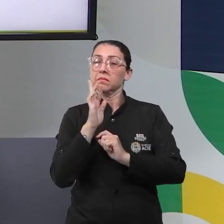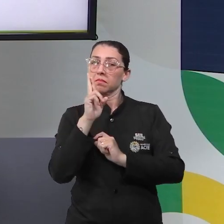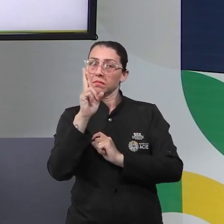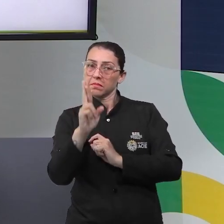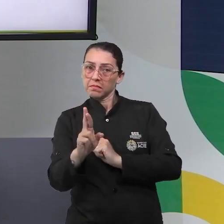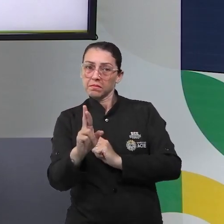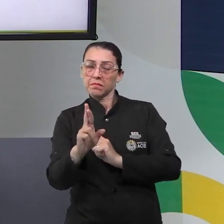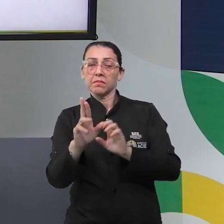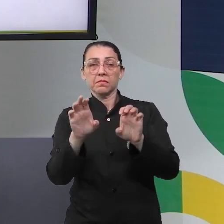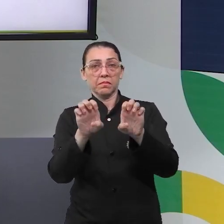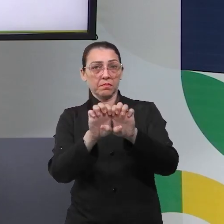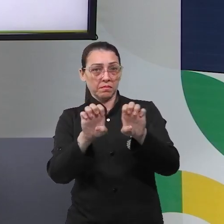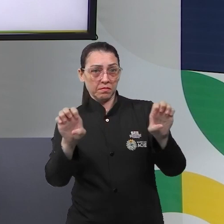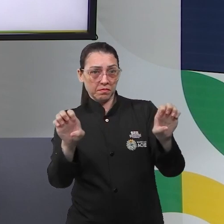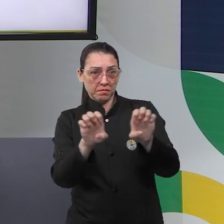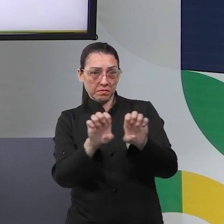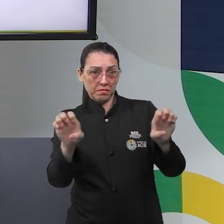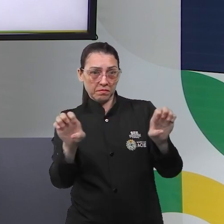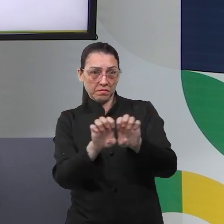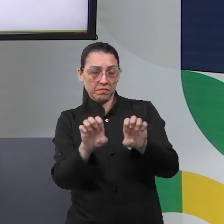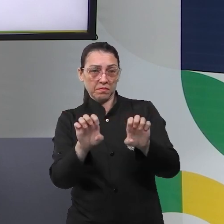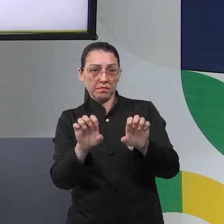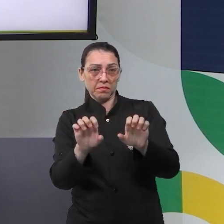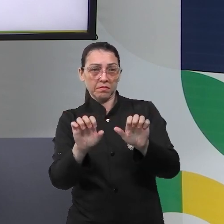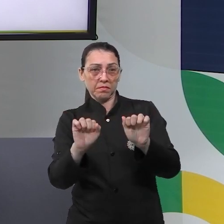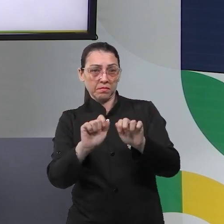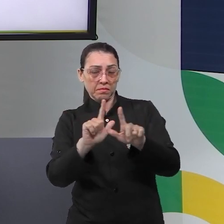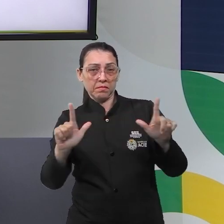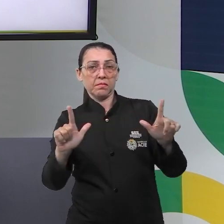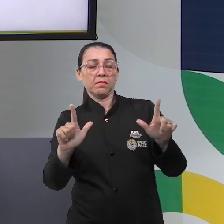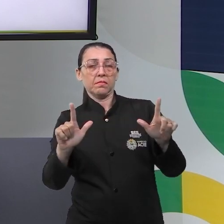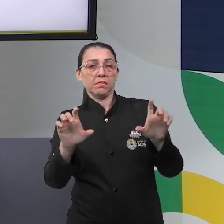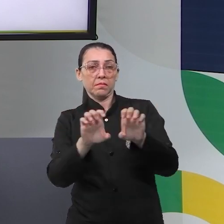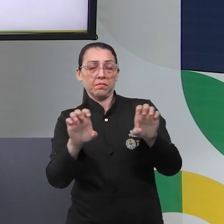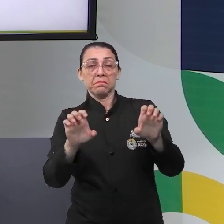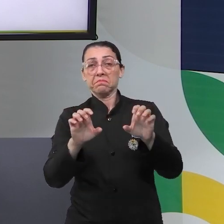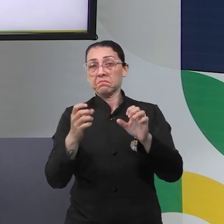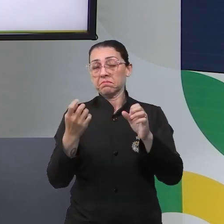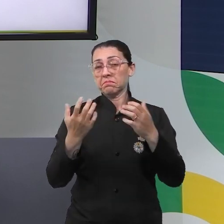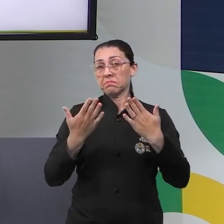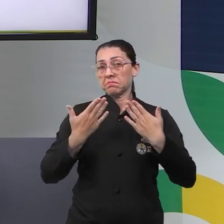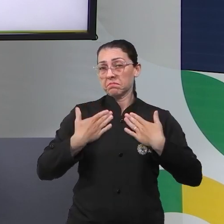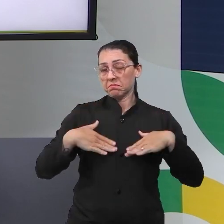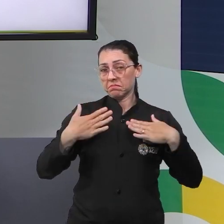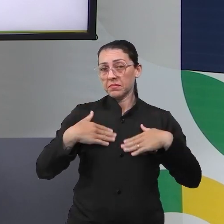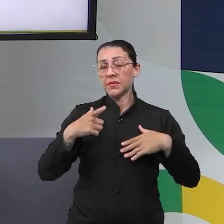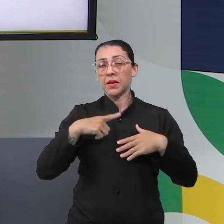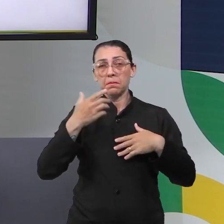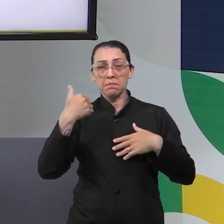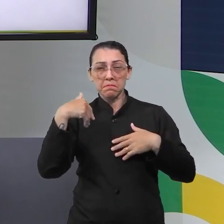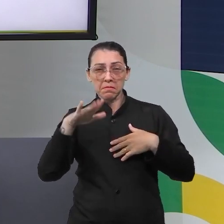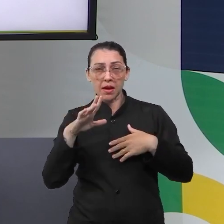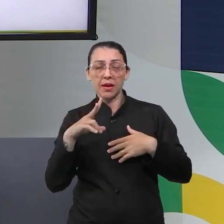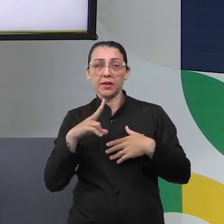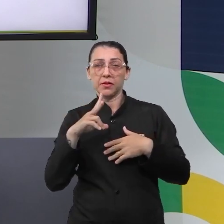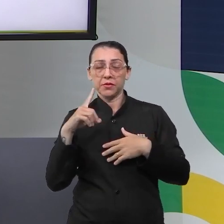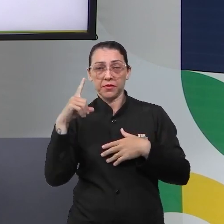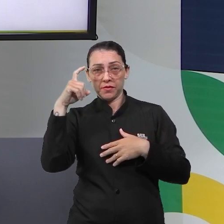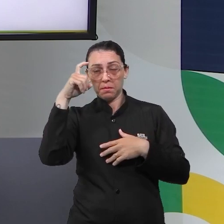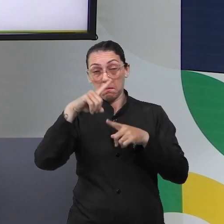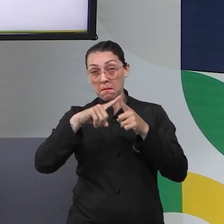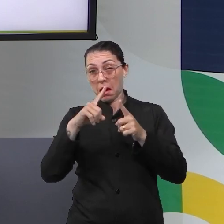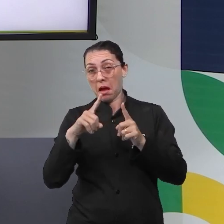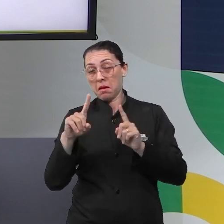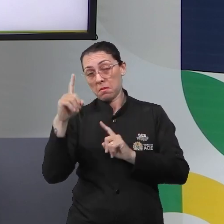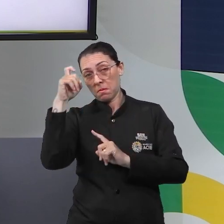resolvemos uma equação exponencial. É claro que isso daqui é uma equação exponencial, vamos dizer assim, tranquila. Existem algumas um pouco mais elaboradas, mas não muito